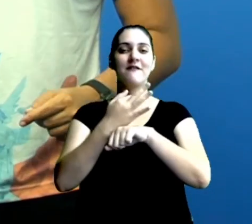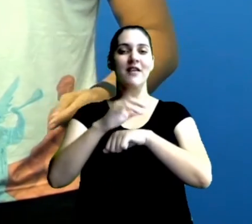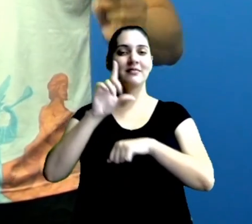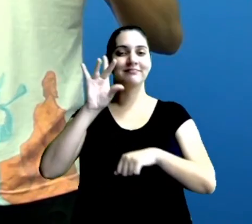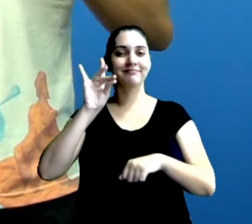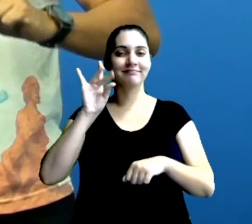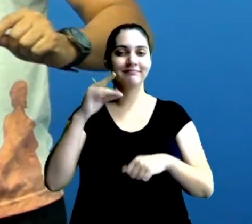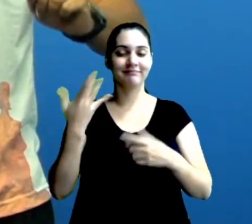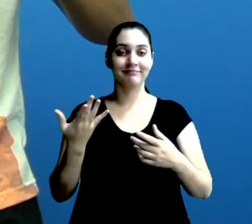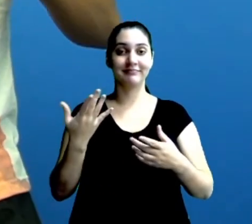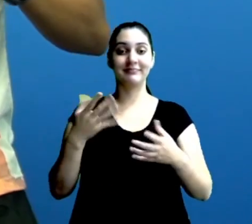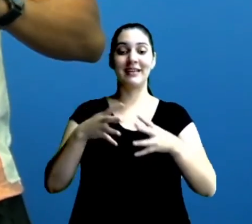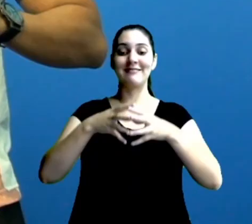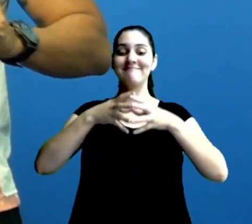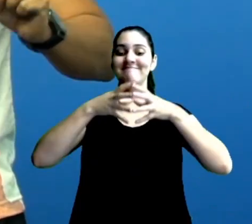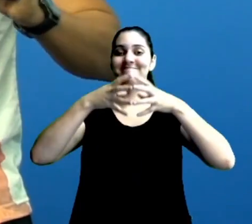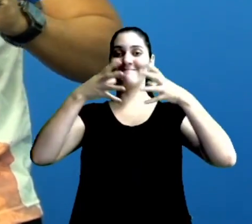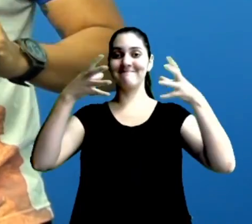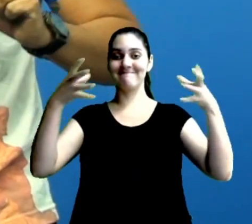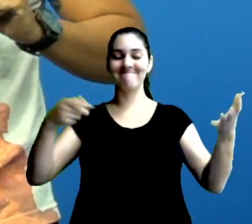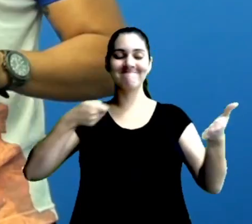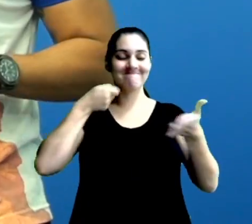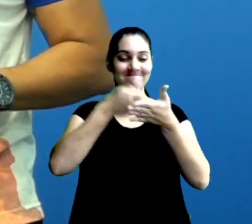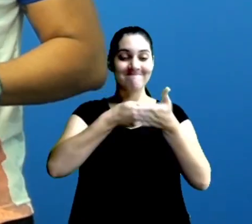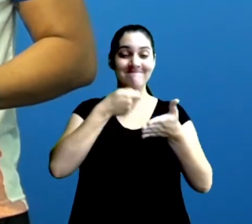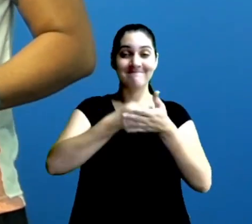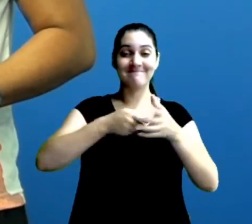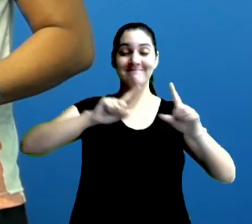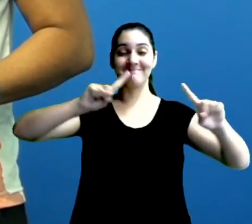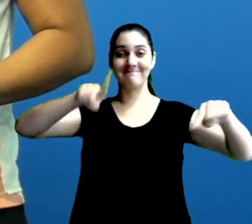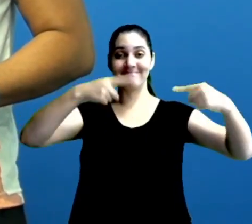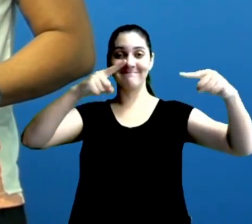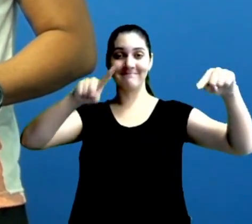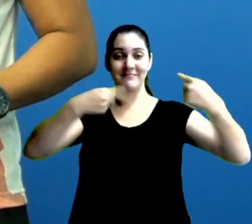que, na verdade, eram os grandes desafios que eles iriam